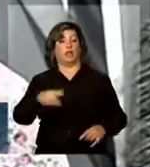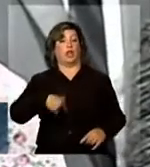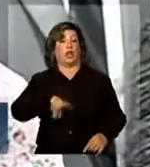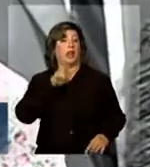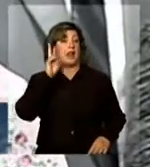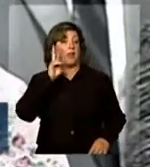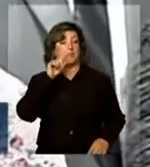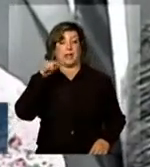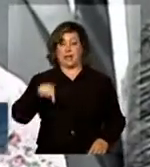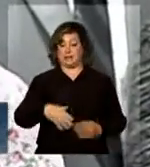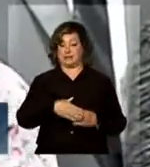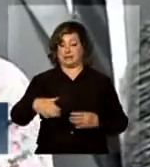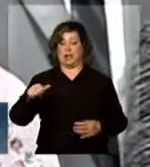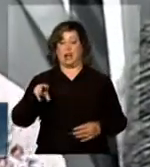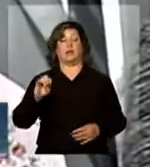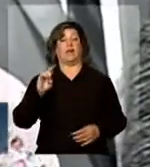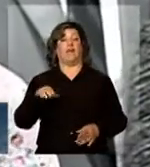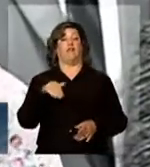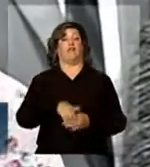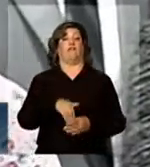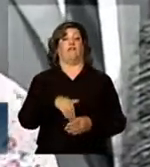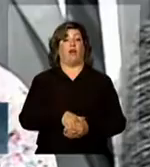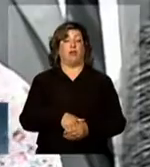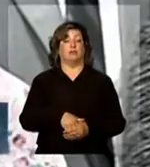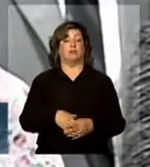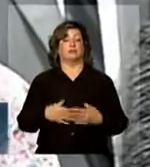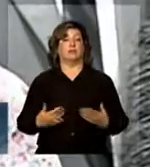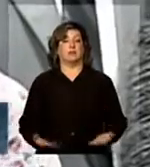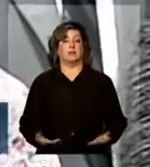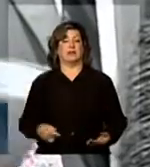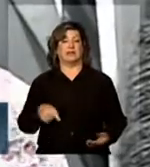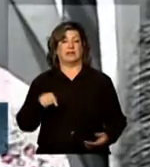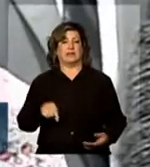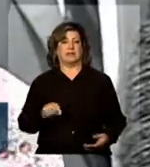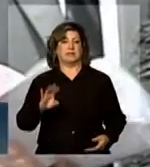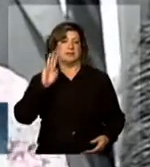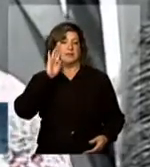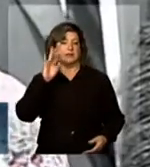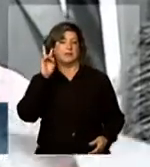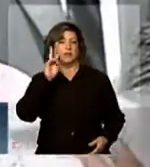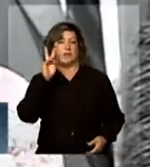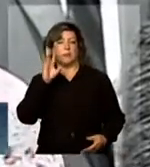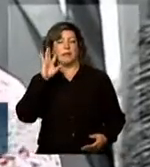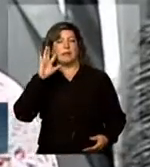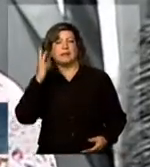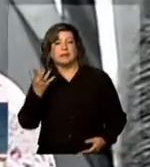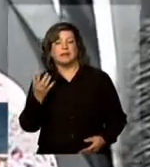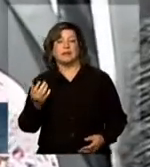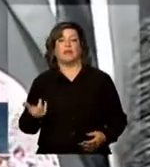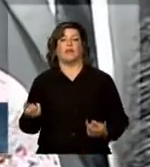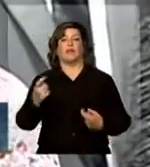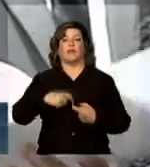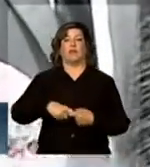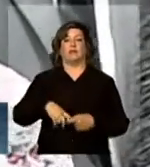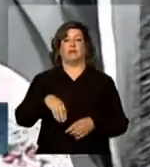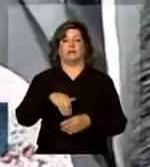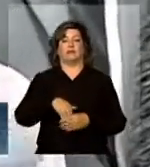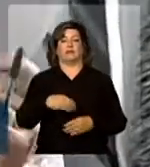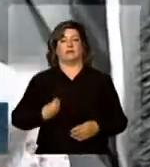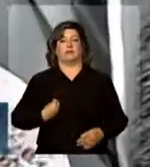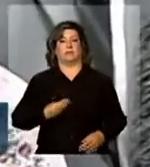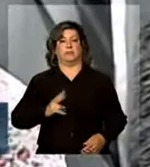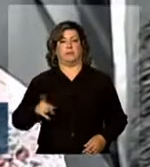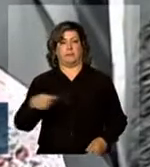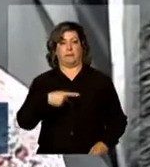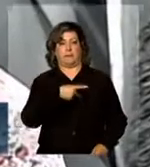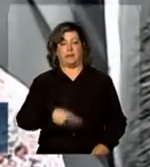ano é ano eleitoral. Pesou sobre a decisão esse aspecto eleitoral, principalmente na tentativa de reeleição da presidente e também